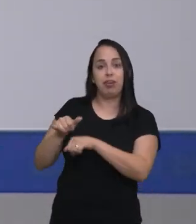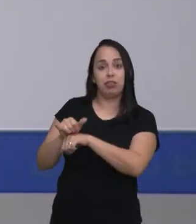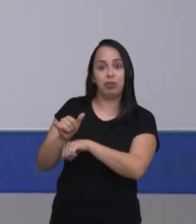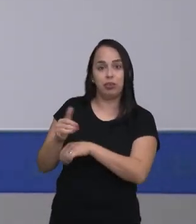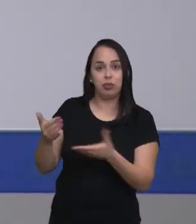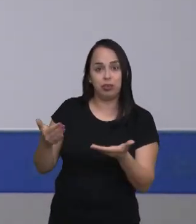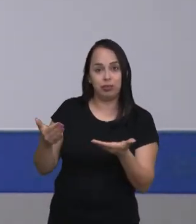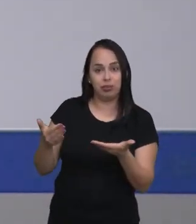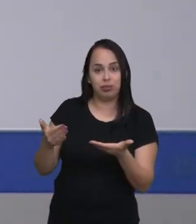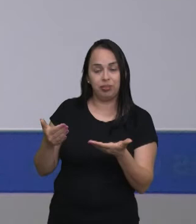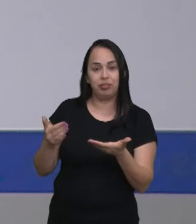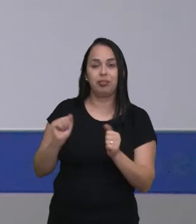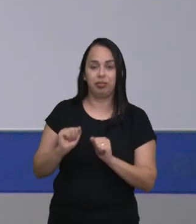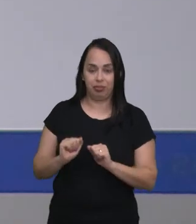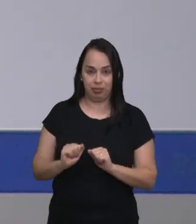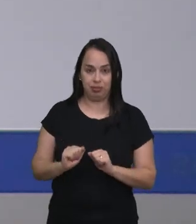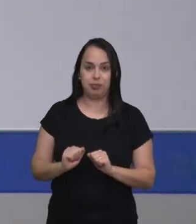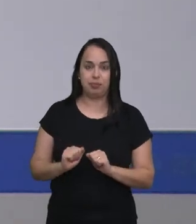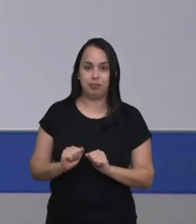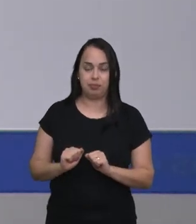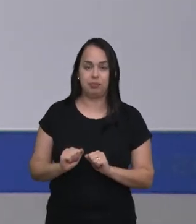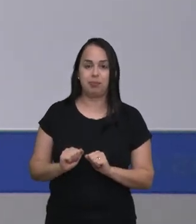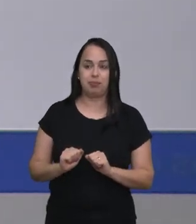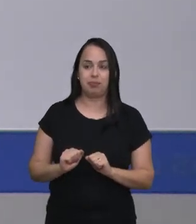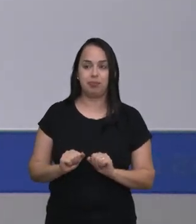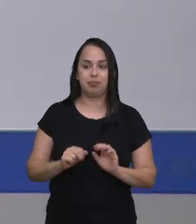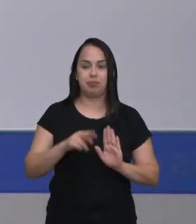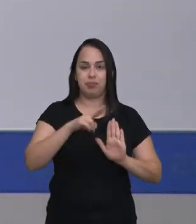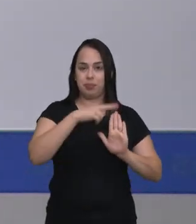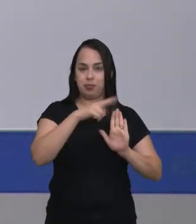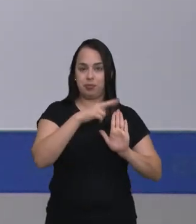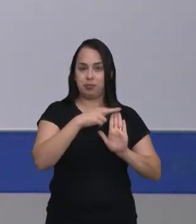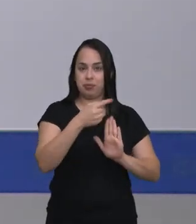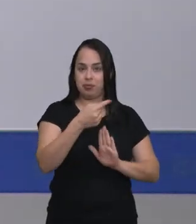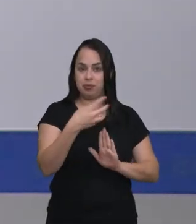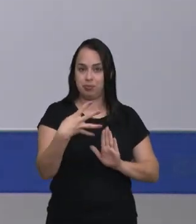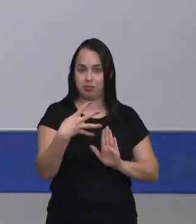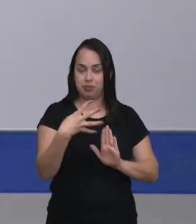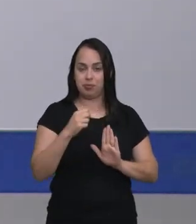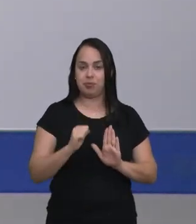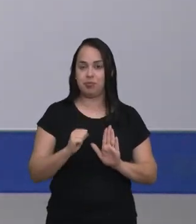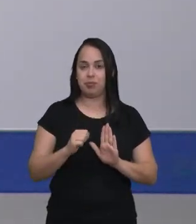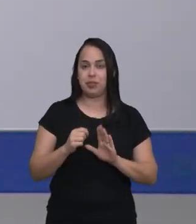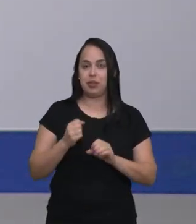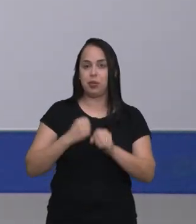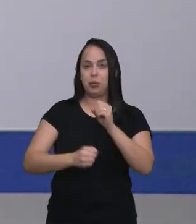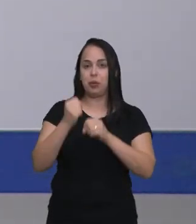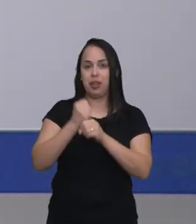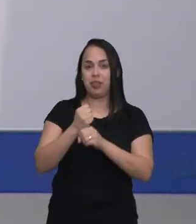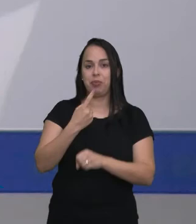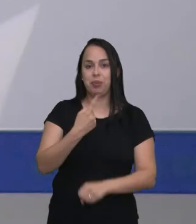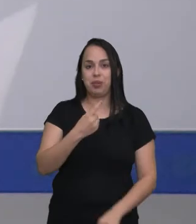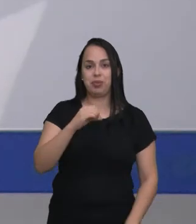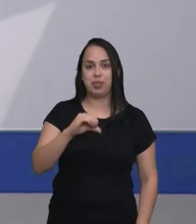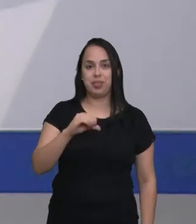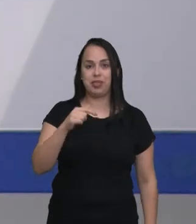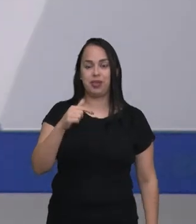hoje, conforme a resolução 14 de 1989.